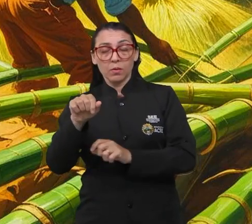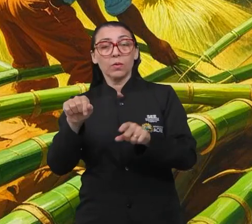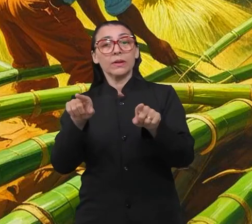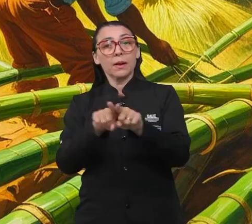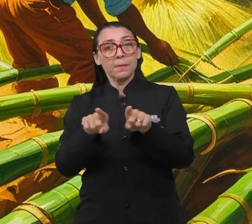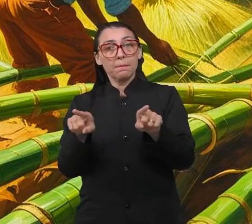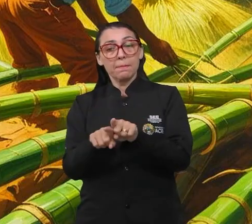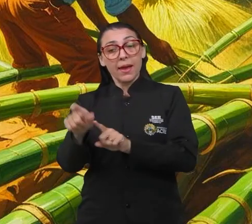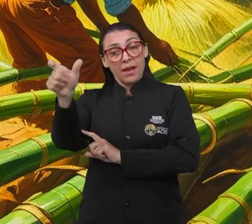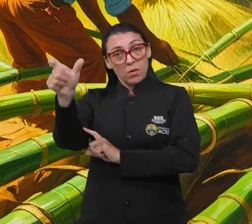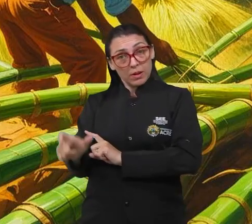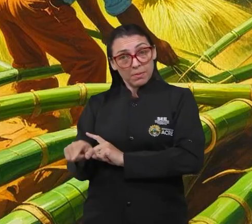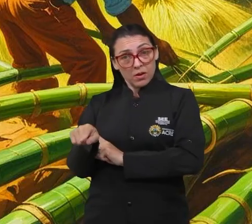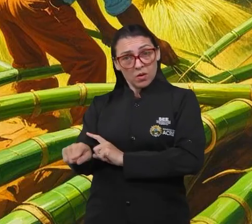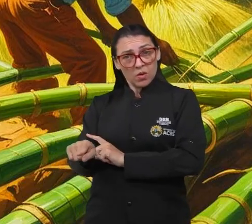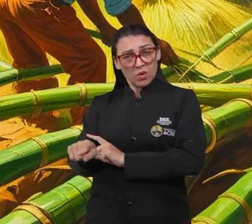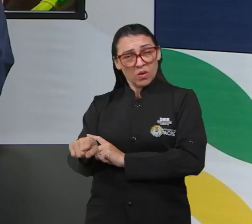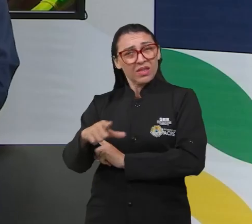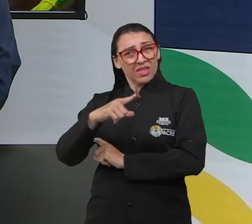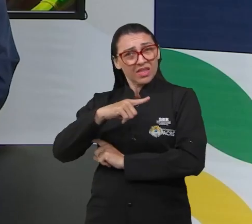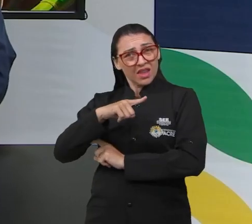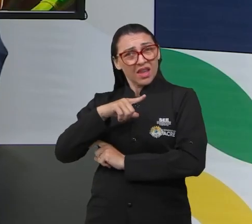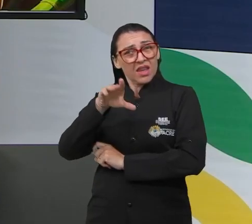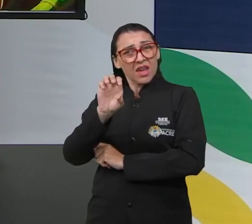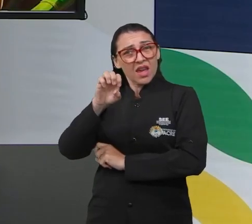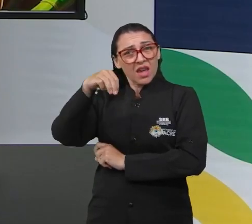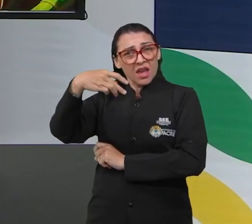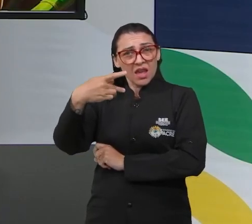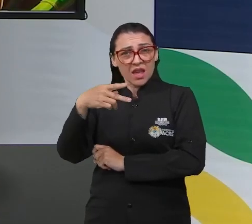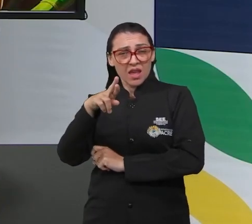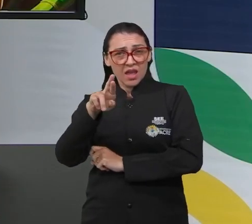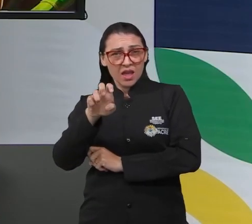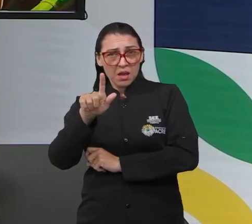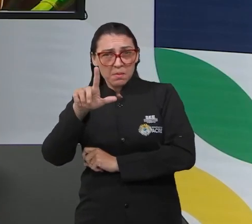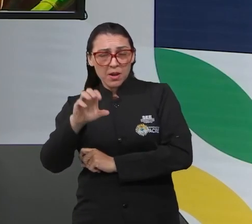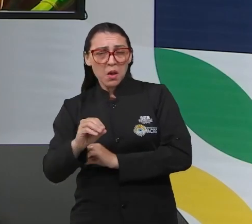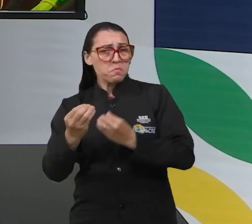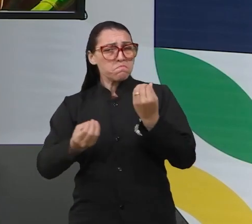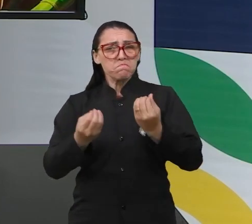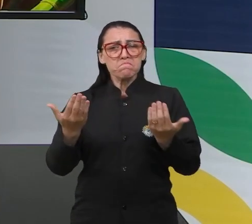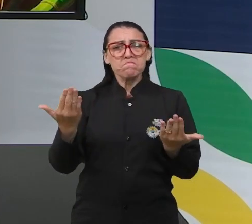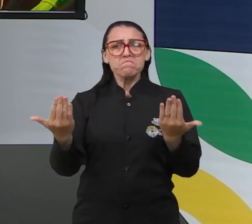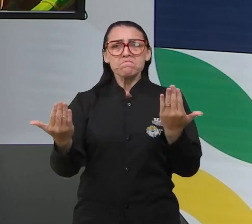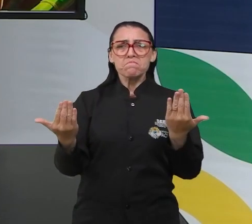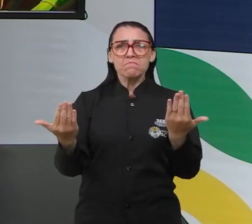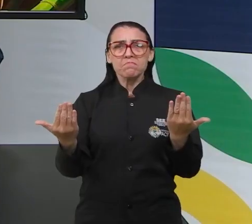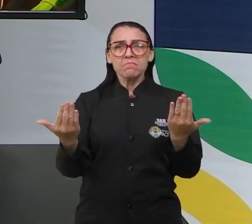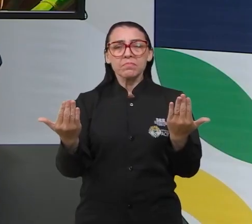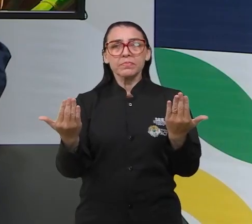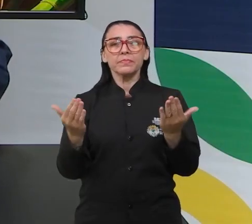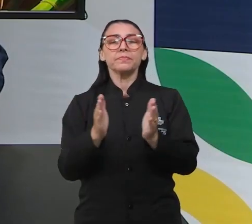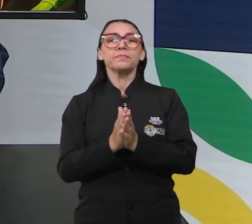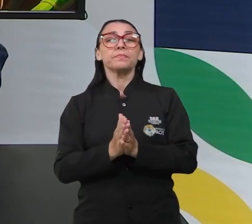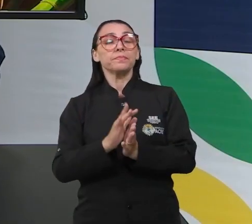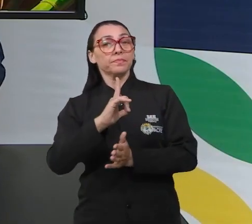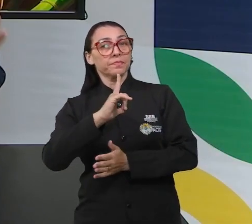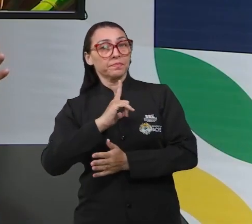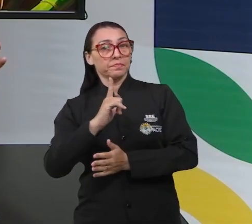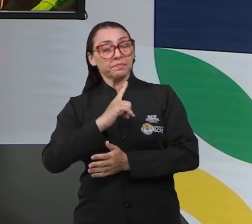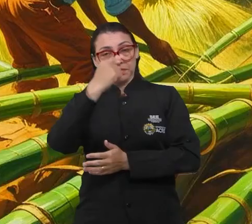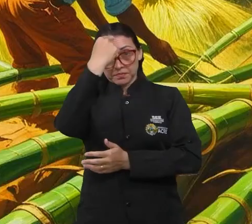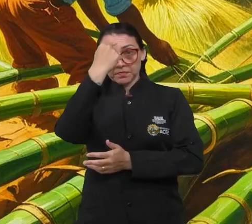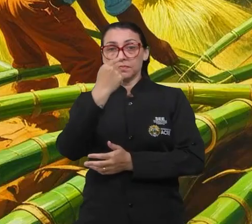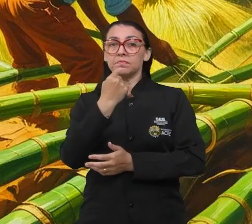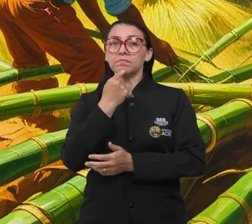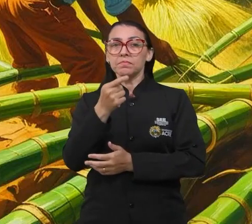trabalhador está empregado. Peraí, professora, então trabalho e emprego, como assim? Vamos lá então. Aqui nós temos uma